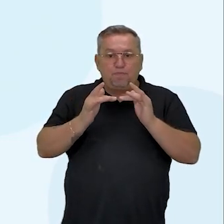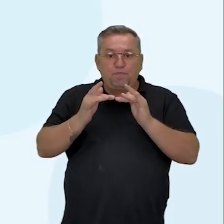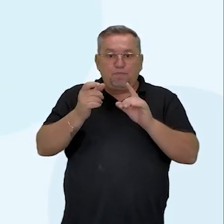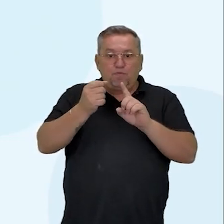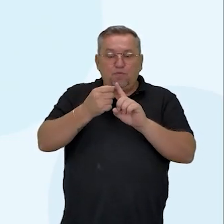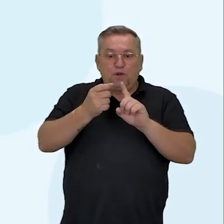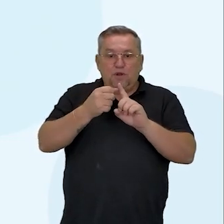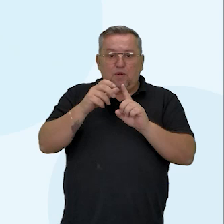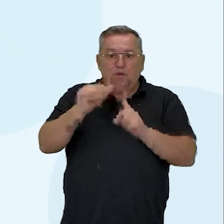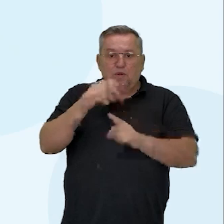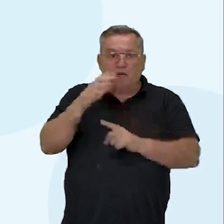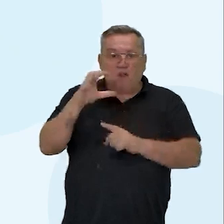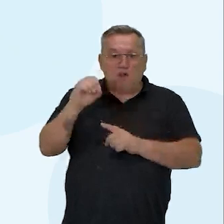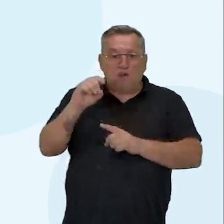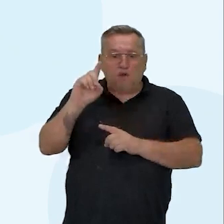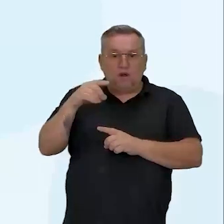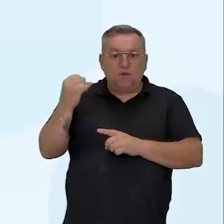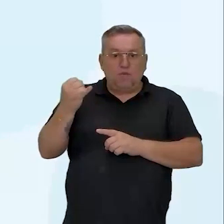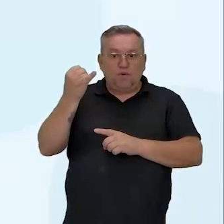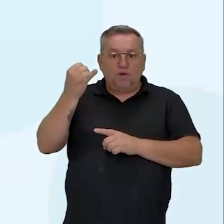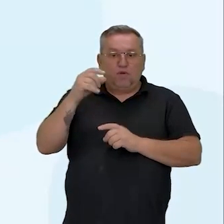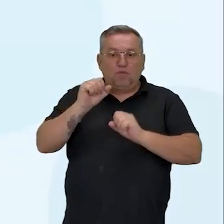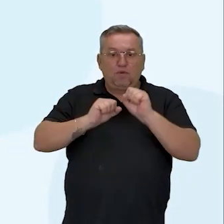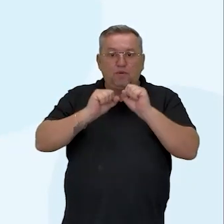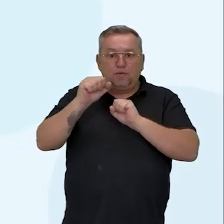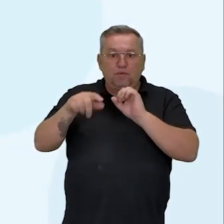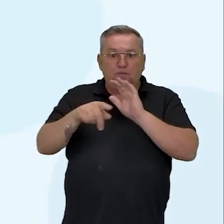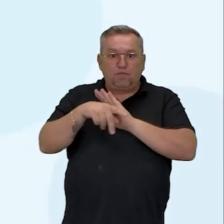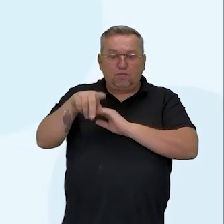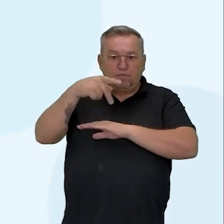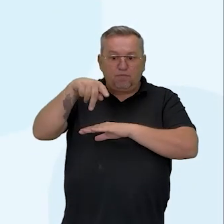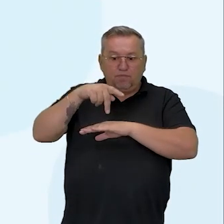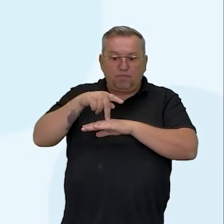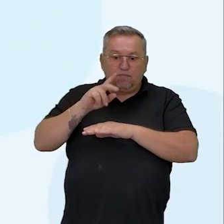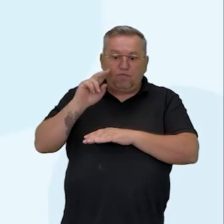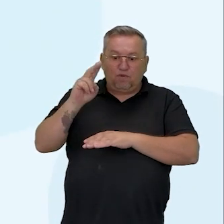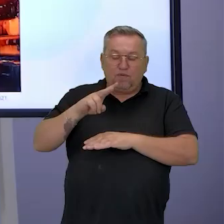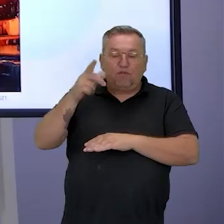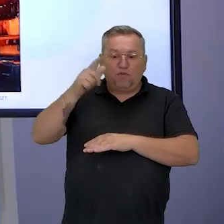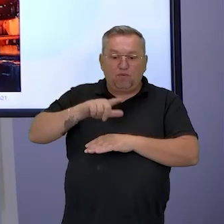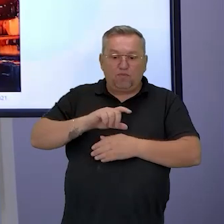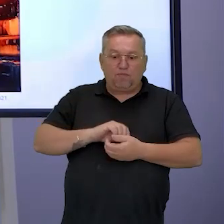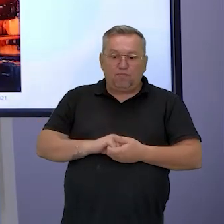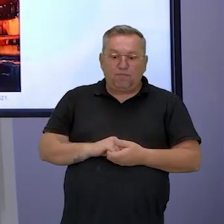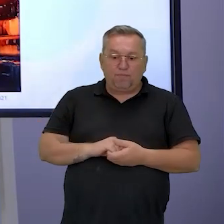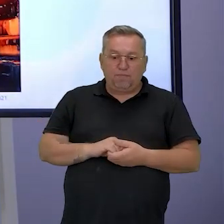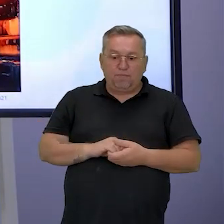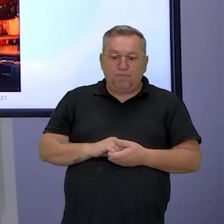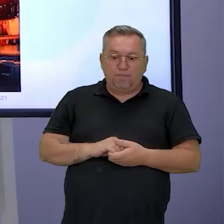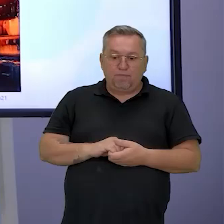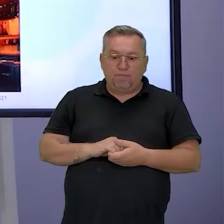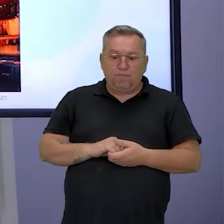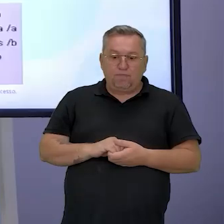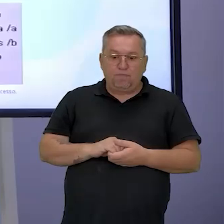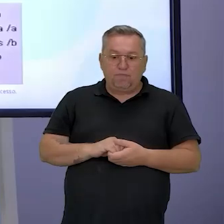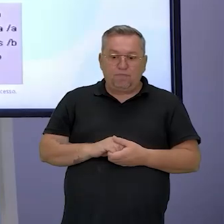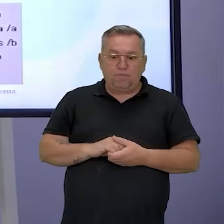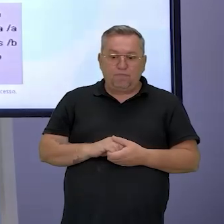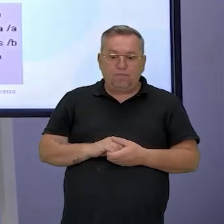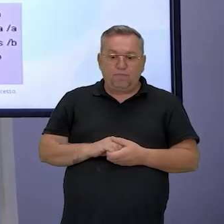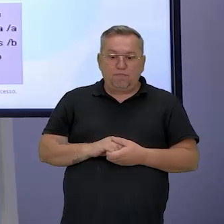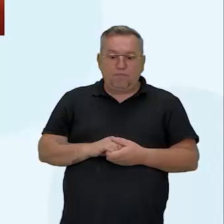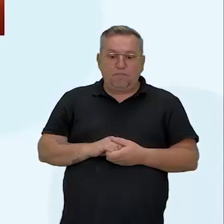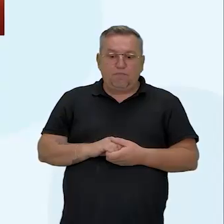e aço, que é fundamental para a industrialização do país. Vamos trocar de novo, bota no LED o próximo,